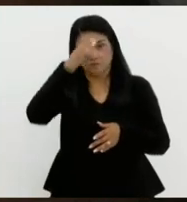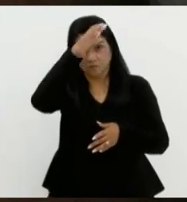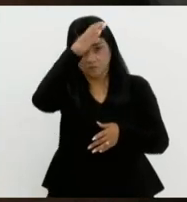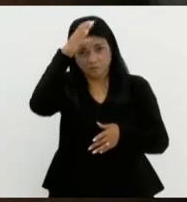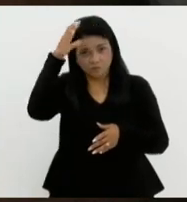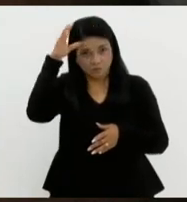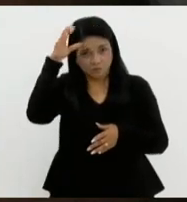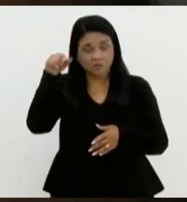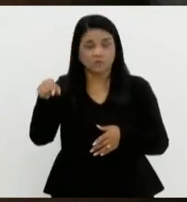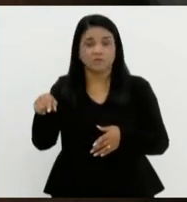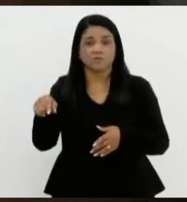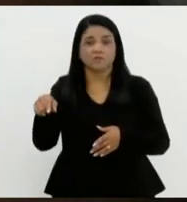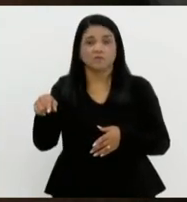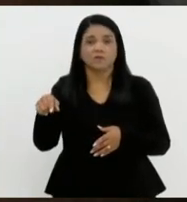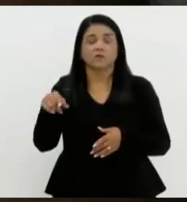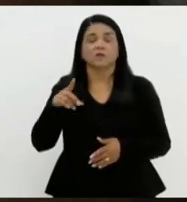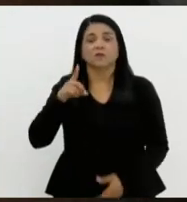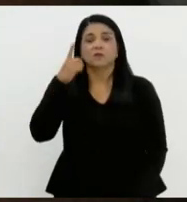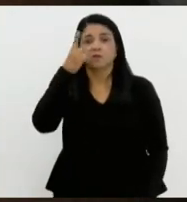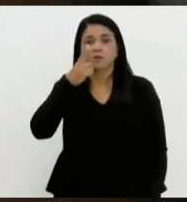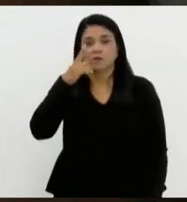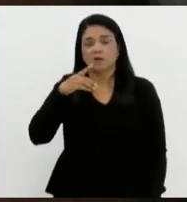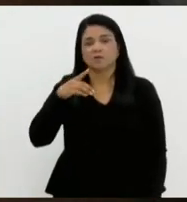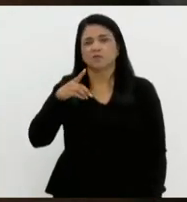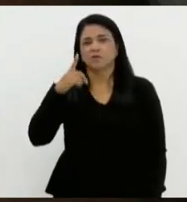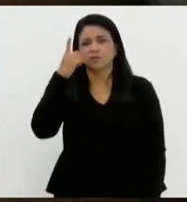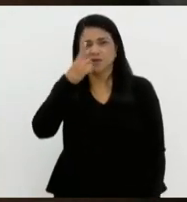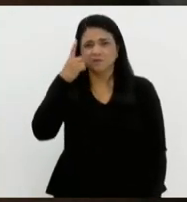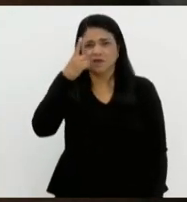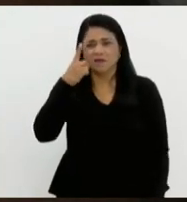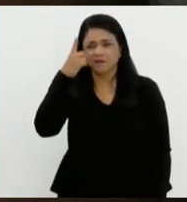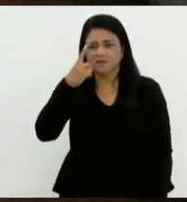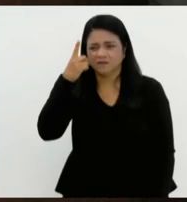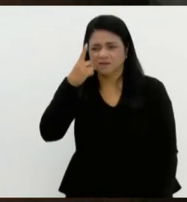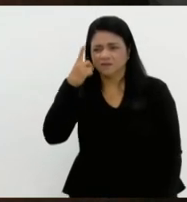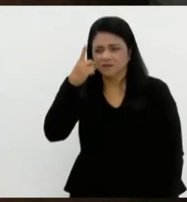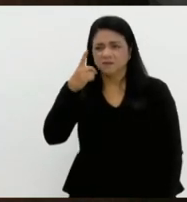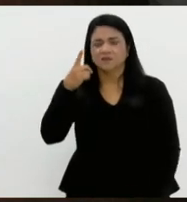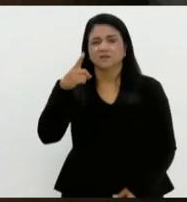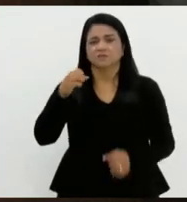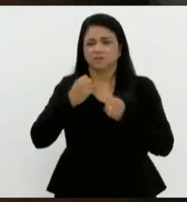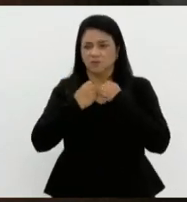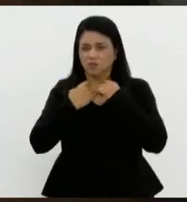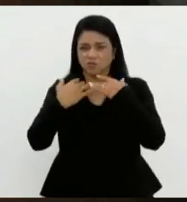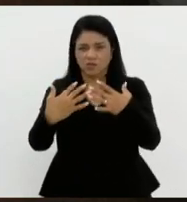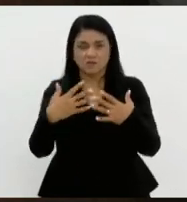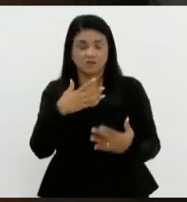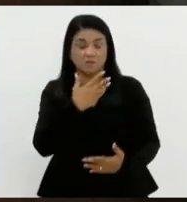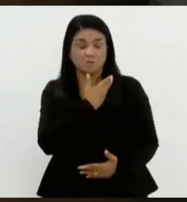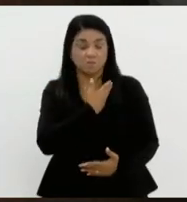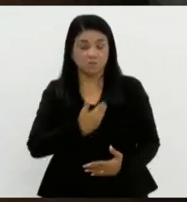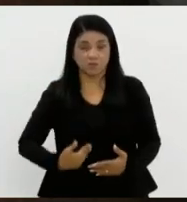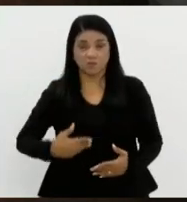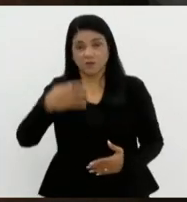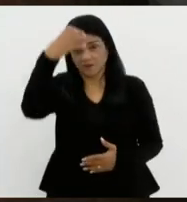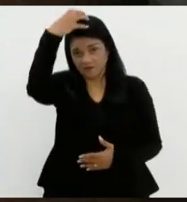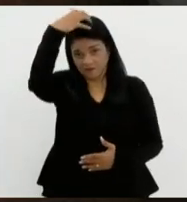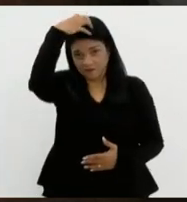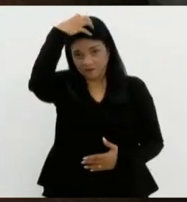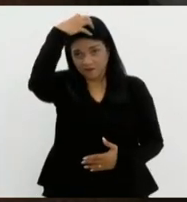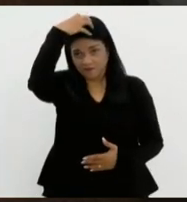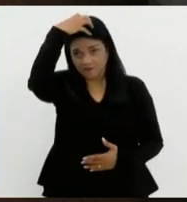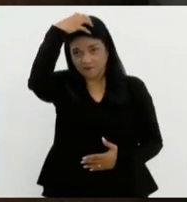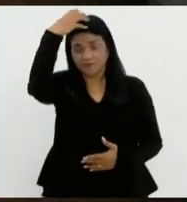Silva, para que façamos juntos uma audiência pública em Angra dos Reis, pois eu sei muito bem o que as